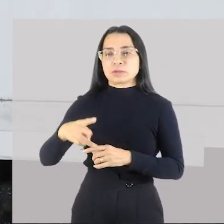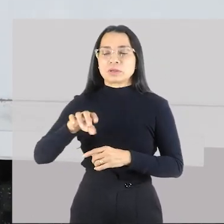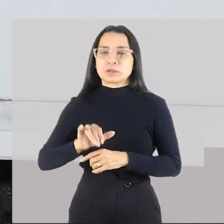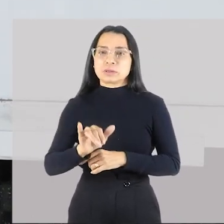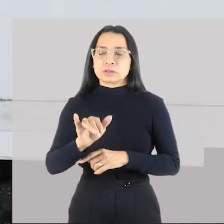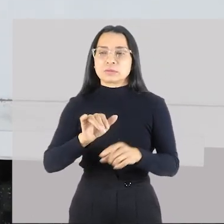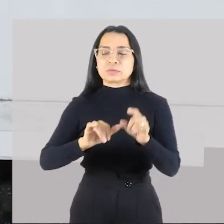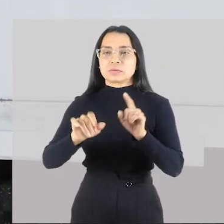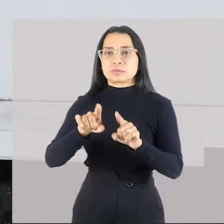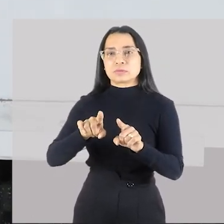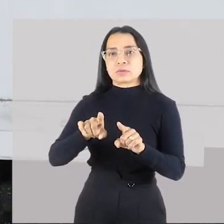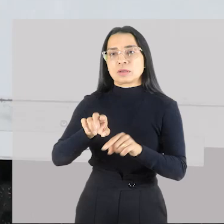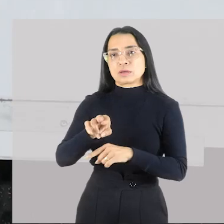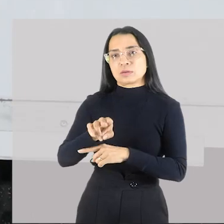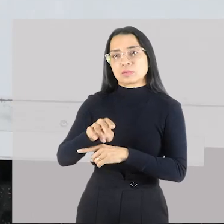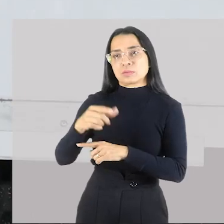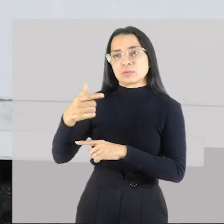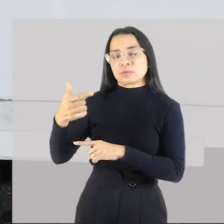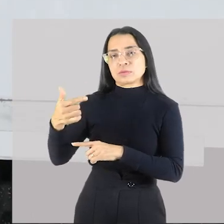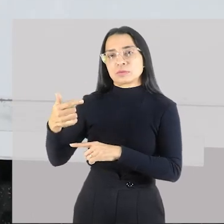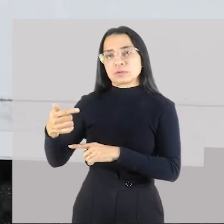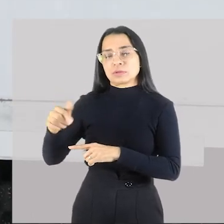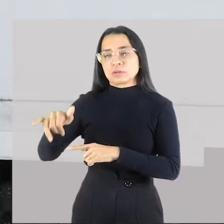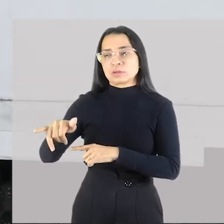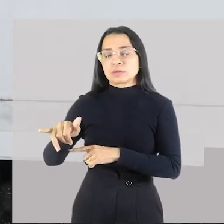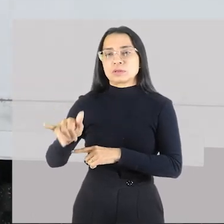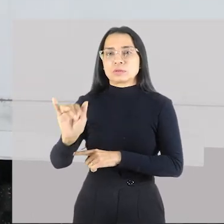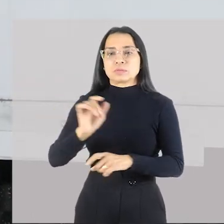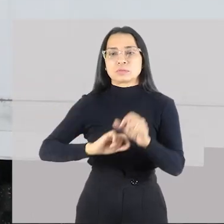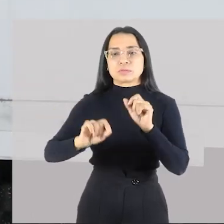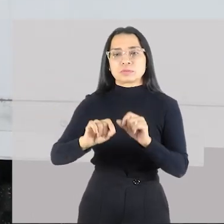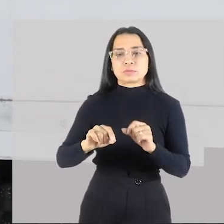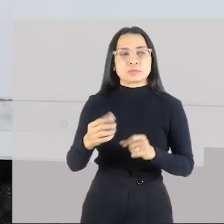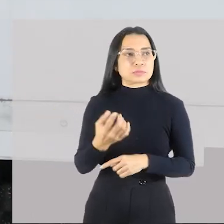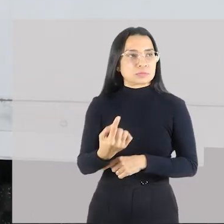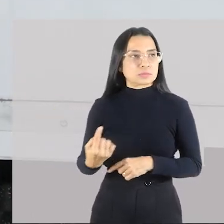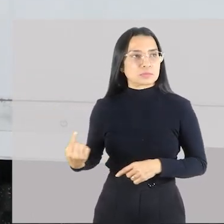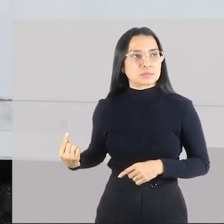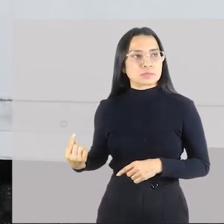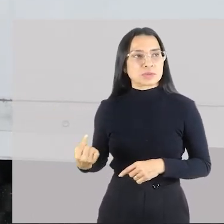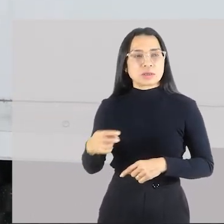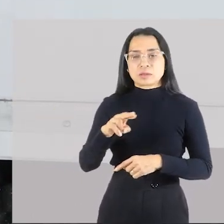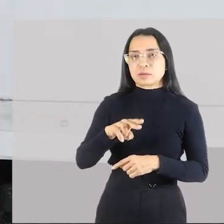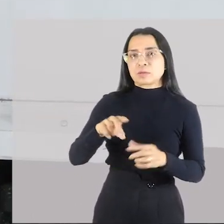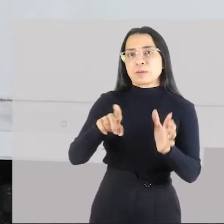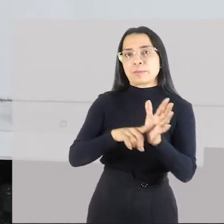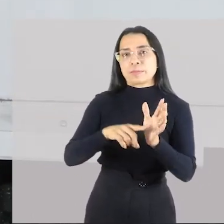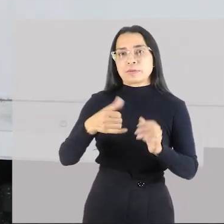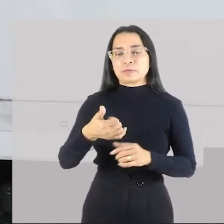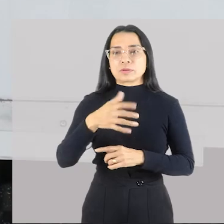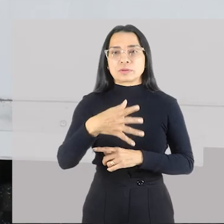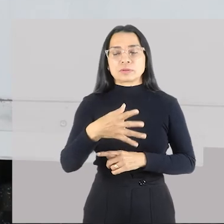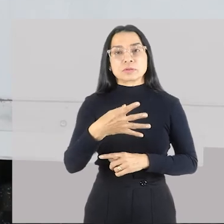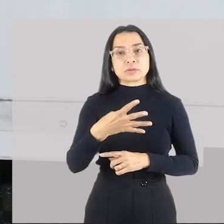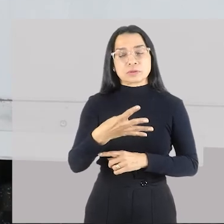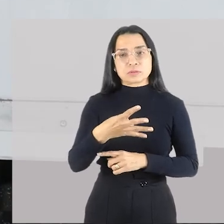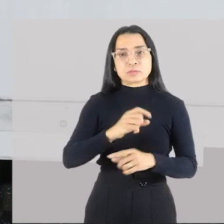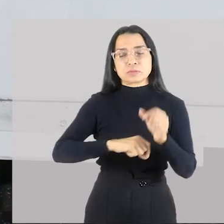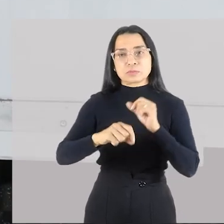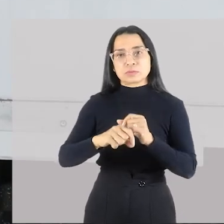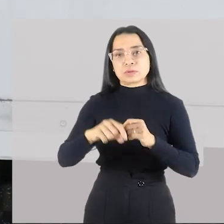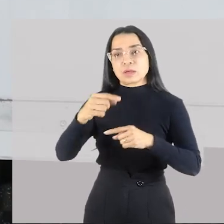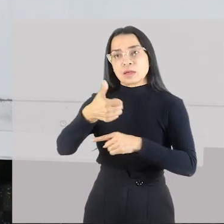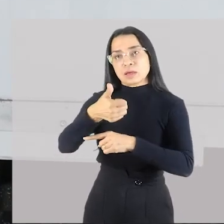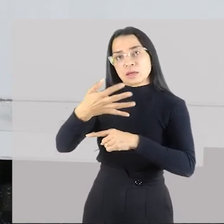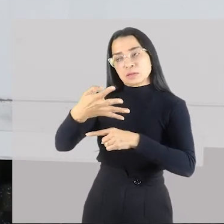Igual a menos 14. Né? Nós já sabemos que menos com menos vai dar mais. E que 14 dividido por 7 dá